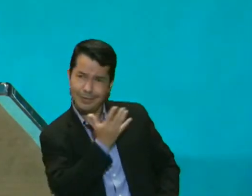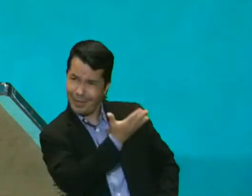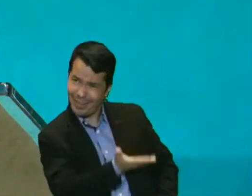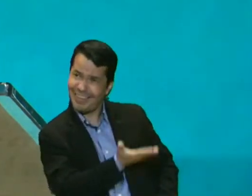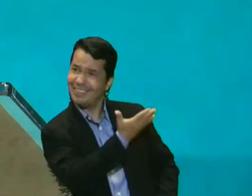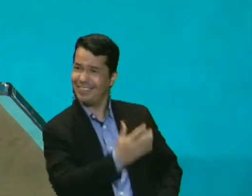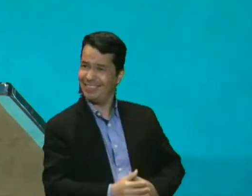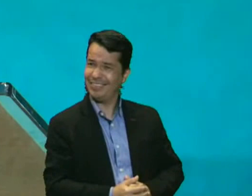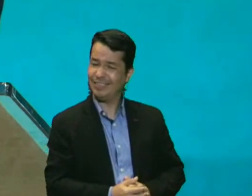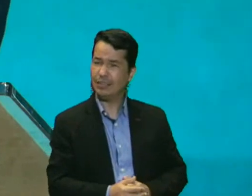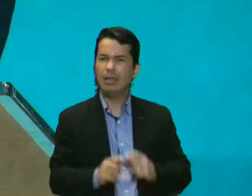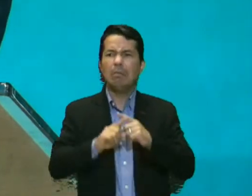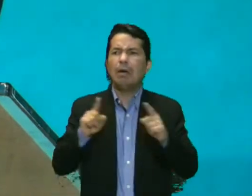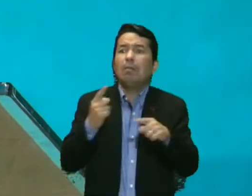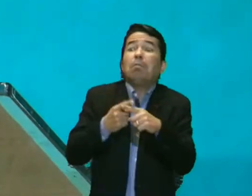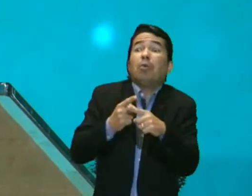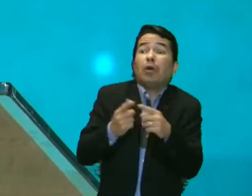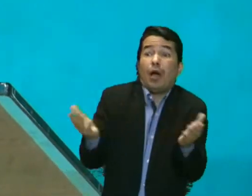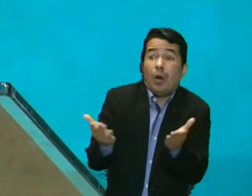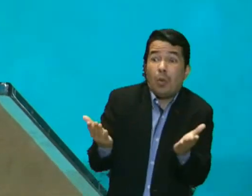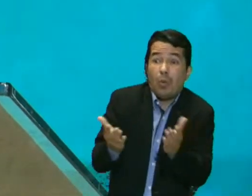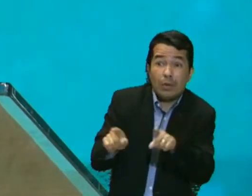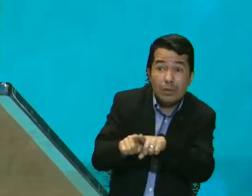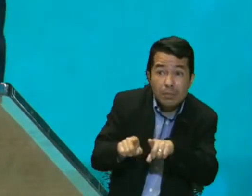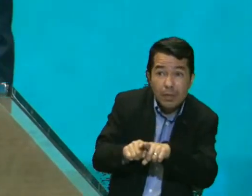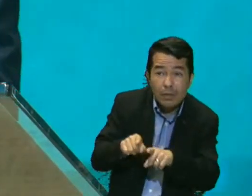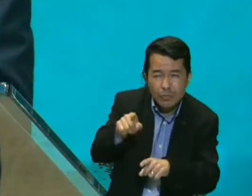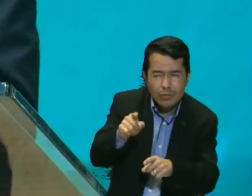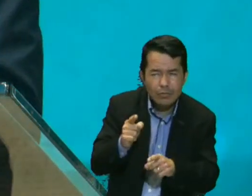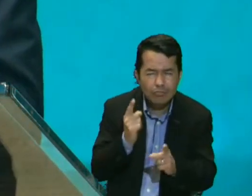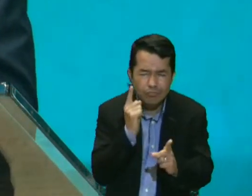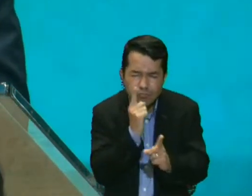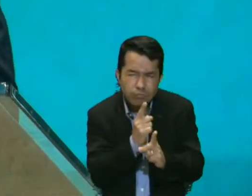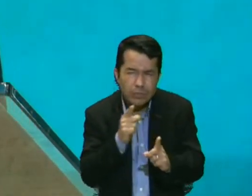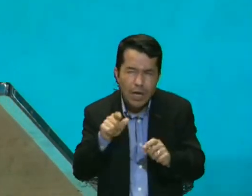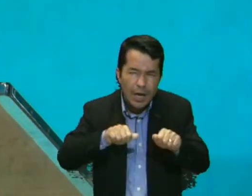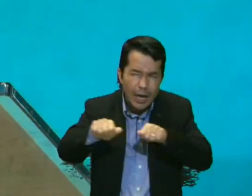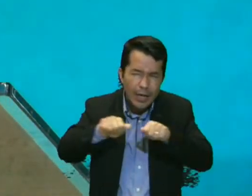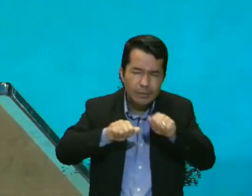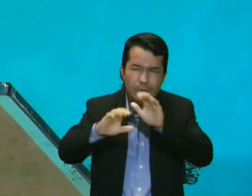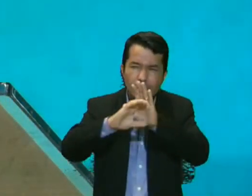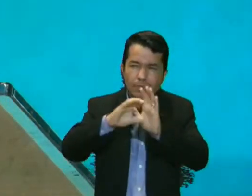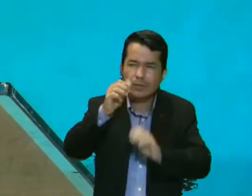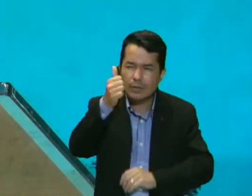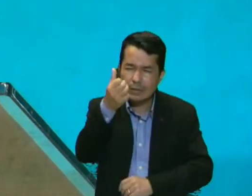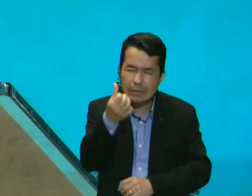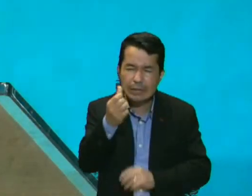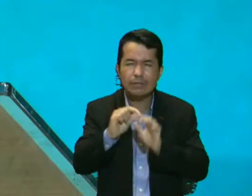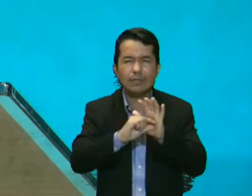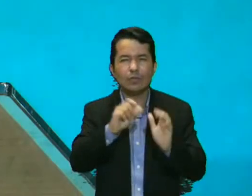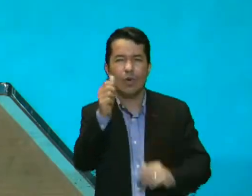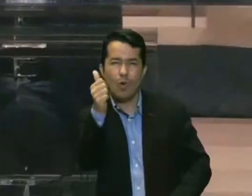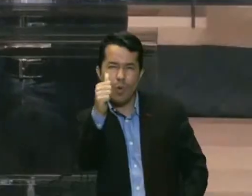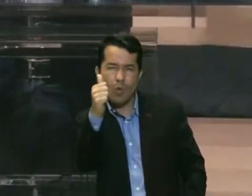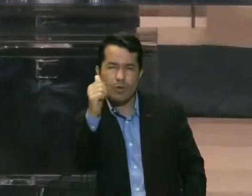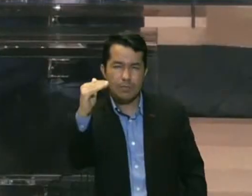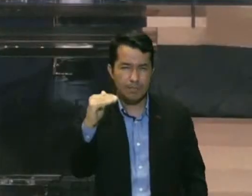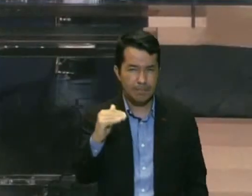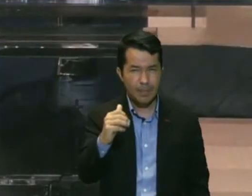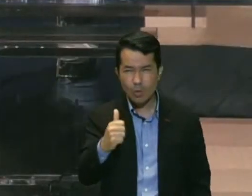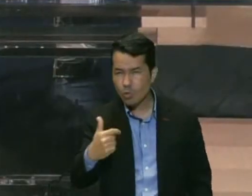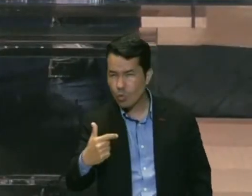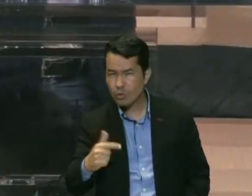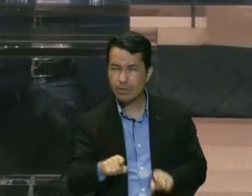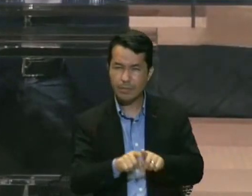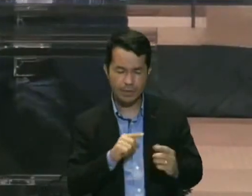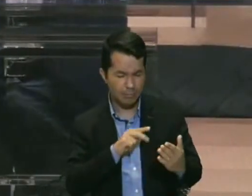Por que isso? Porque lá em Atos, no capítulo 16, os versos 11 e 12, nós lemos o momento